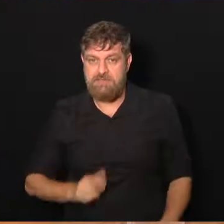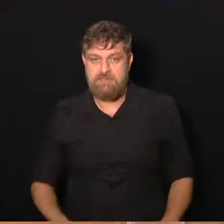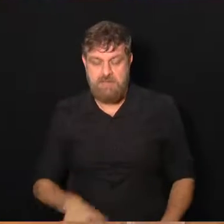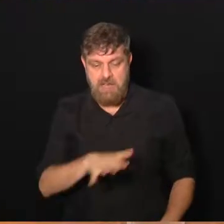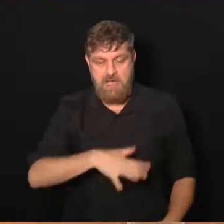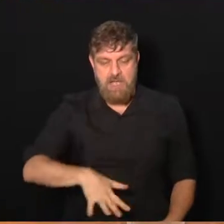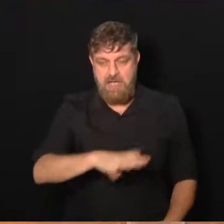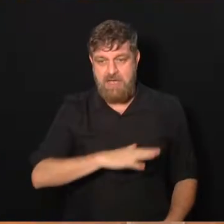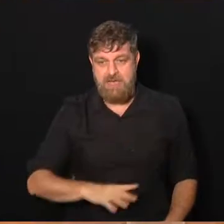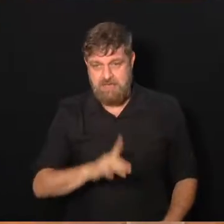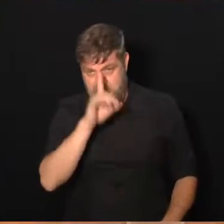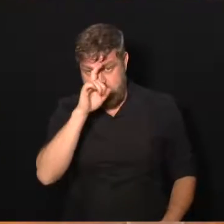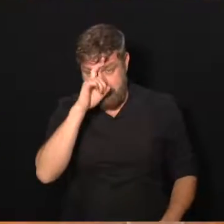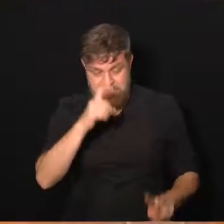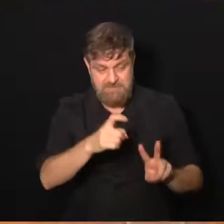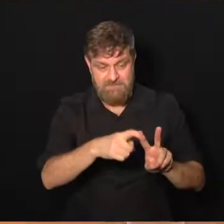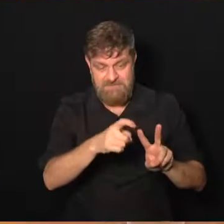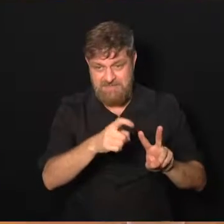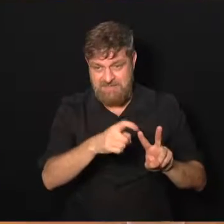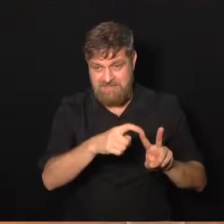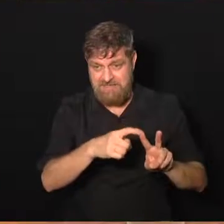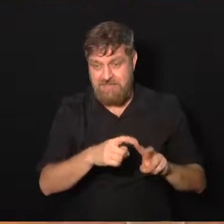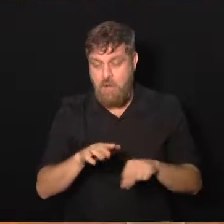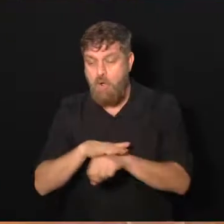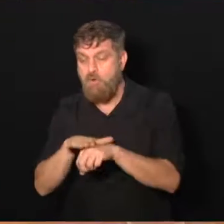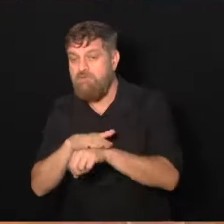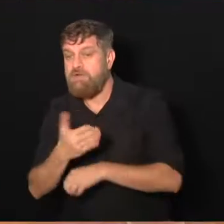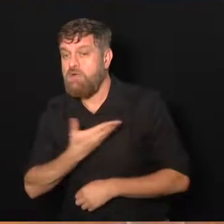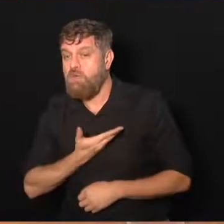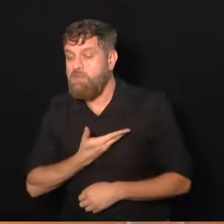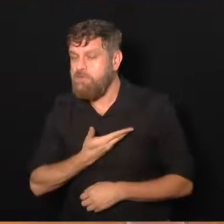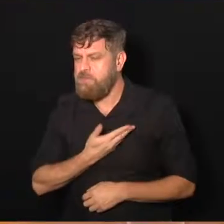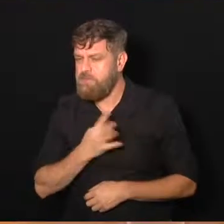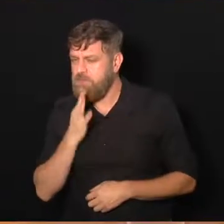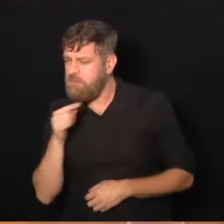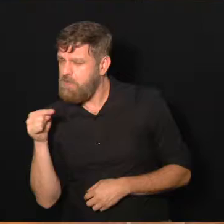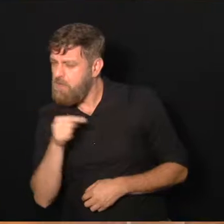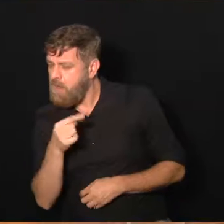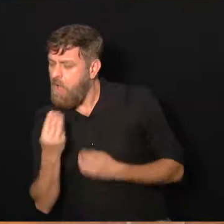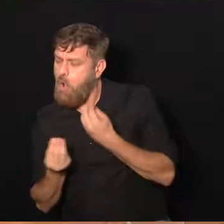veterinária, busque referências com amigos e conhecidos.